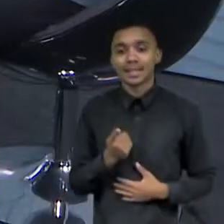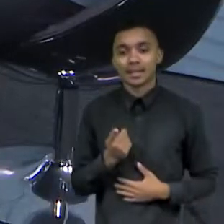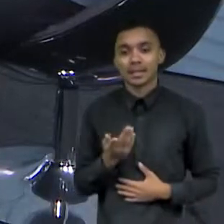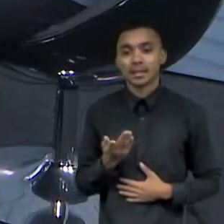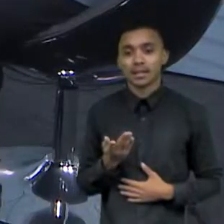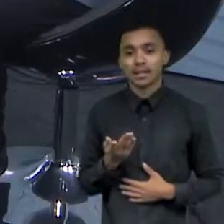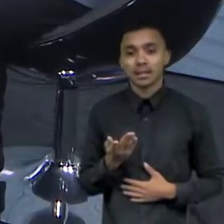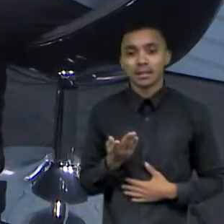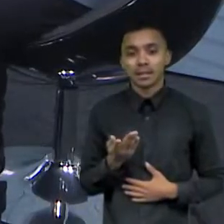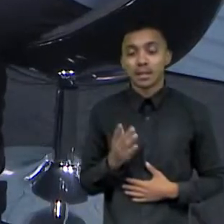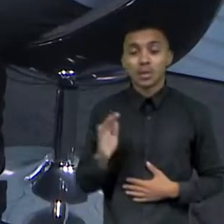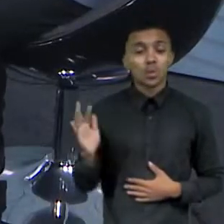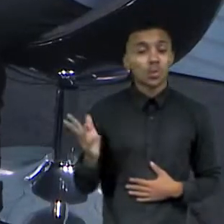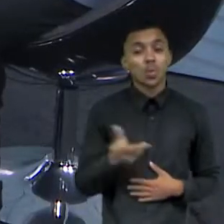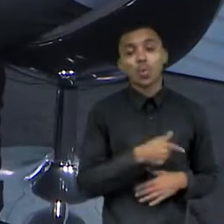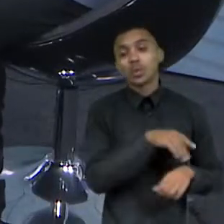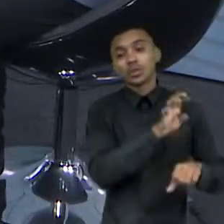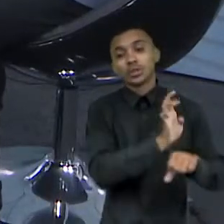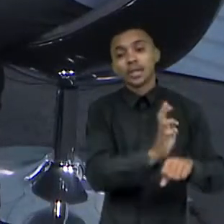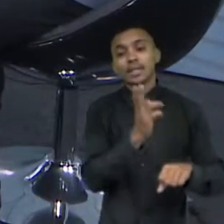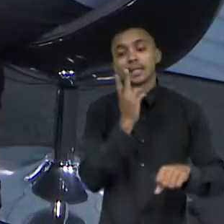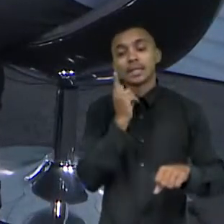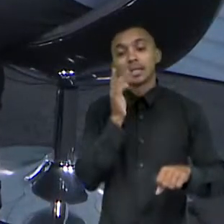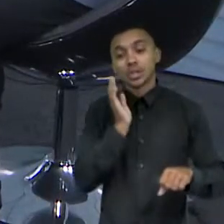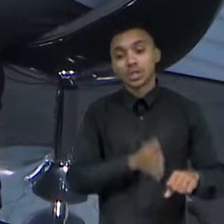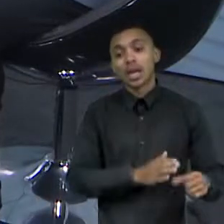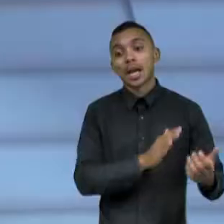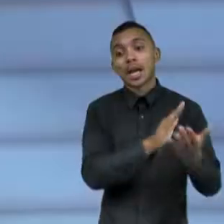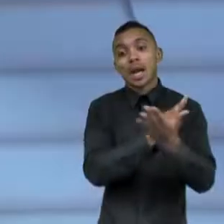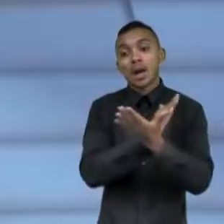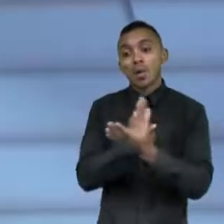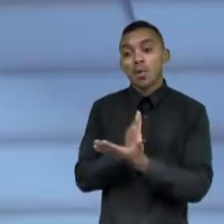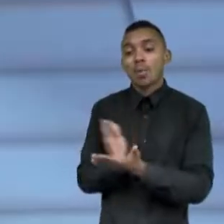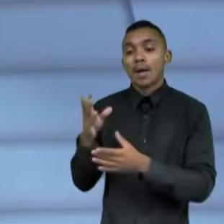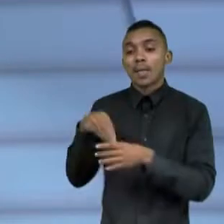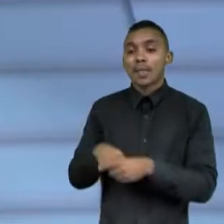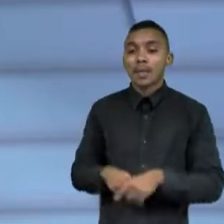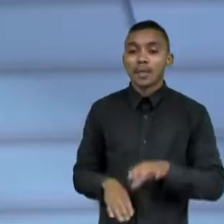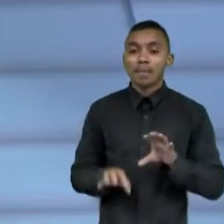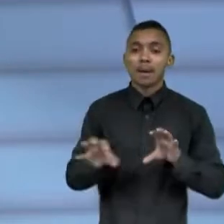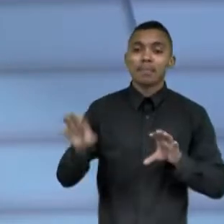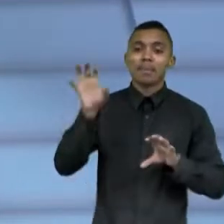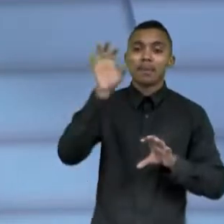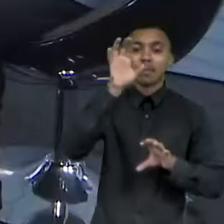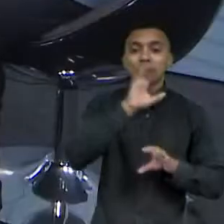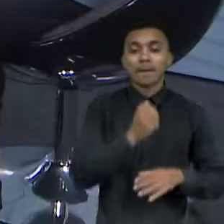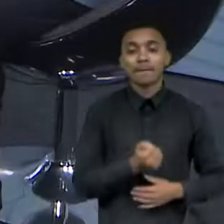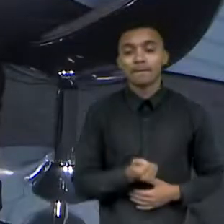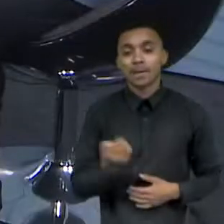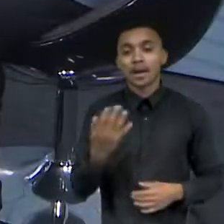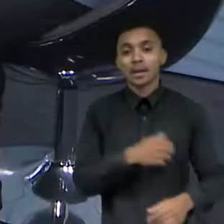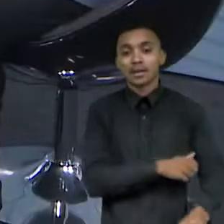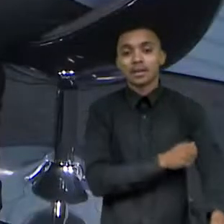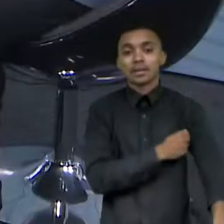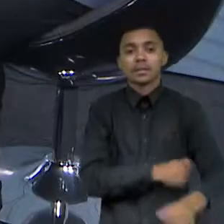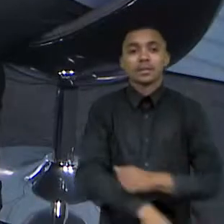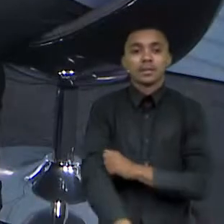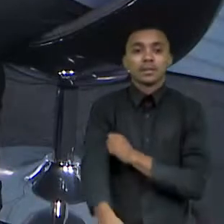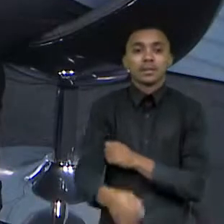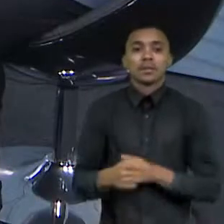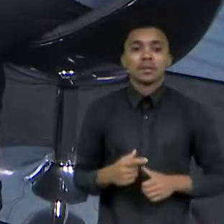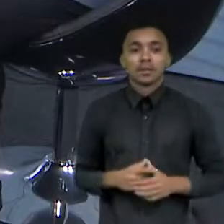né? Isso, uhum. Todo o Ceará. Nós temos casos em praticamente todas as regiões do Estado. Muito bem. Isso. Em todas as